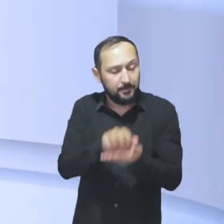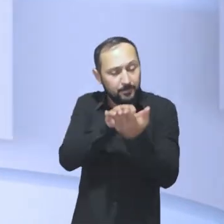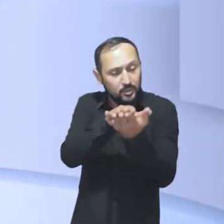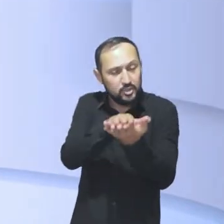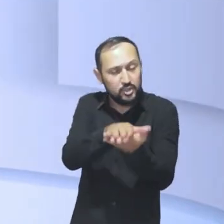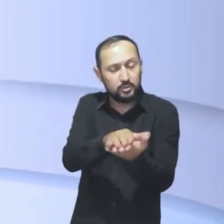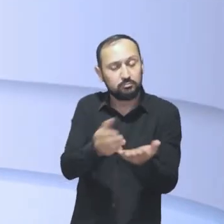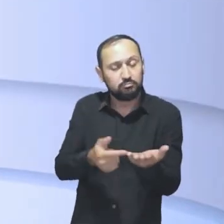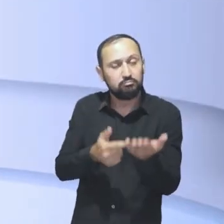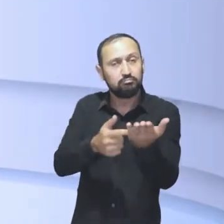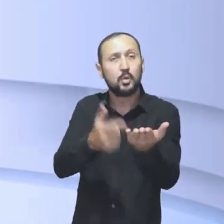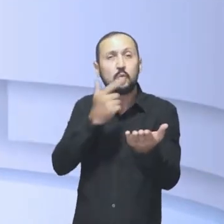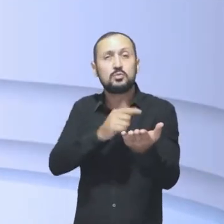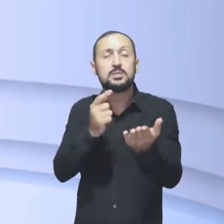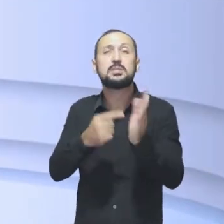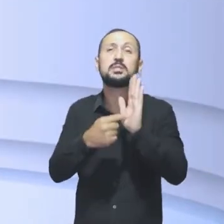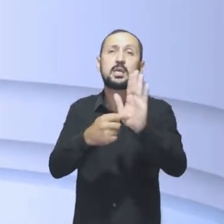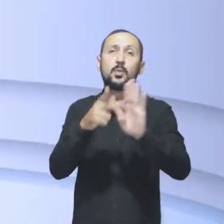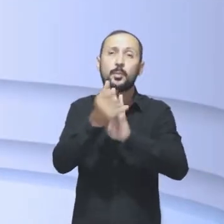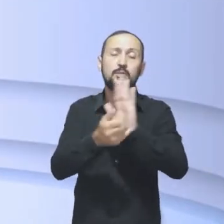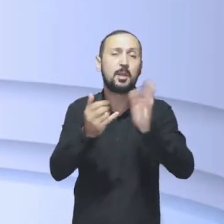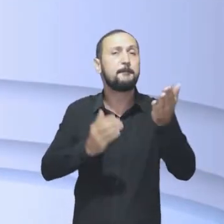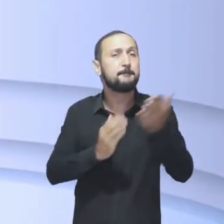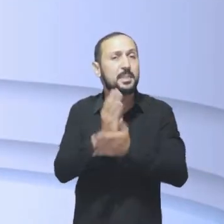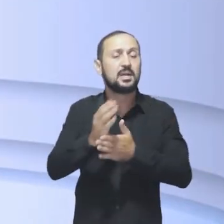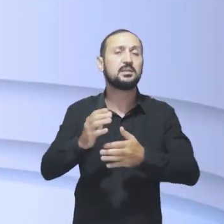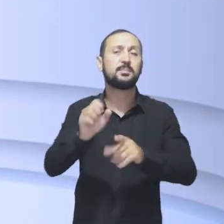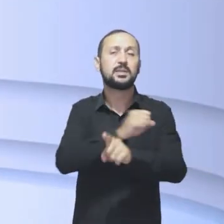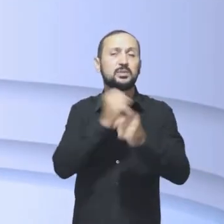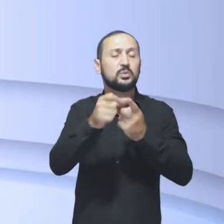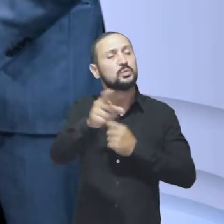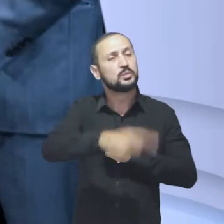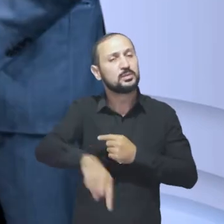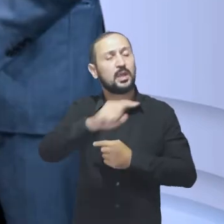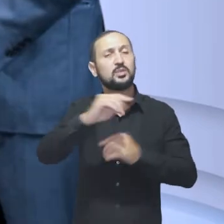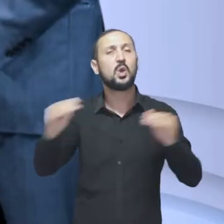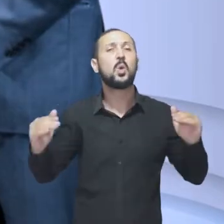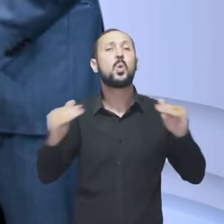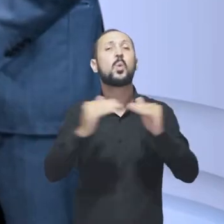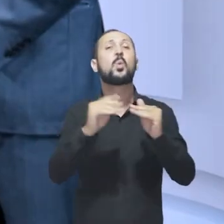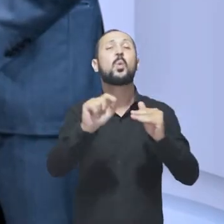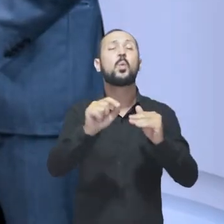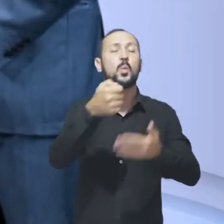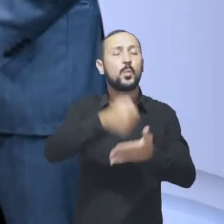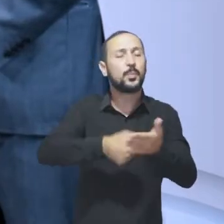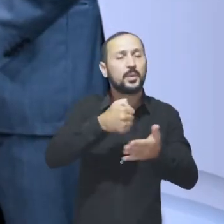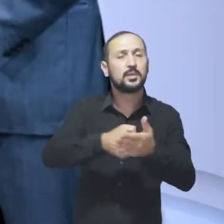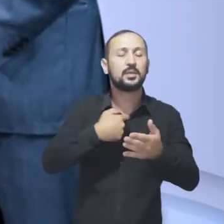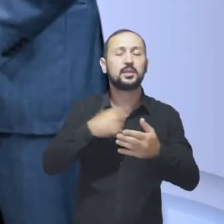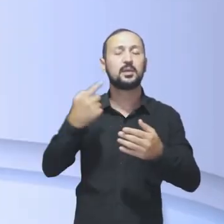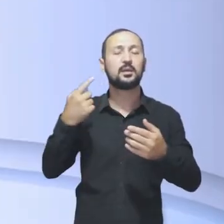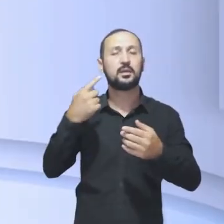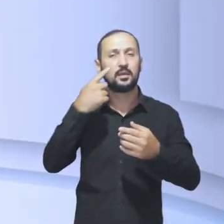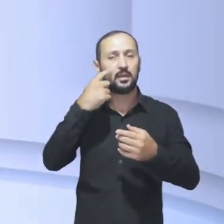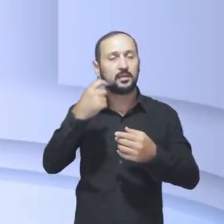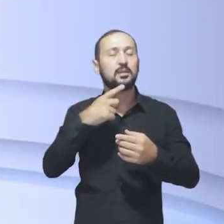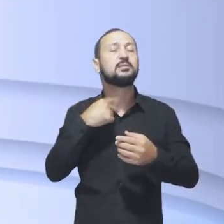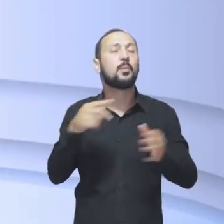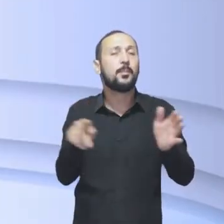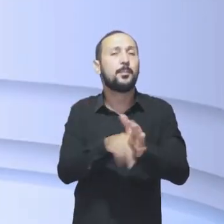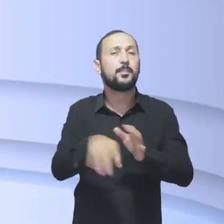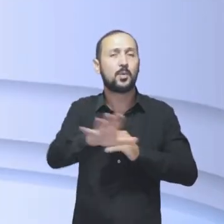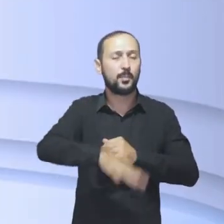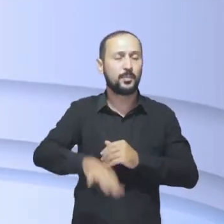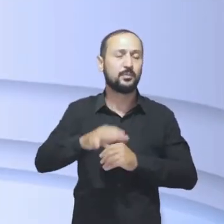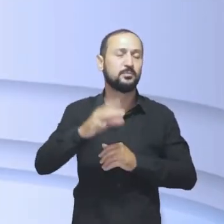ele cumpra aquela mensagem, aquela intenção do parlamentar. E todo esse acompanhamento é possível